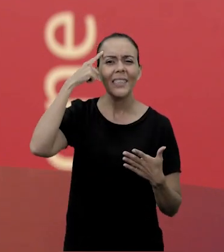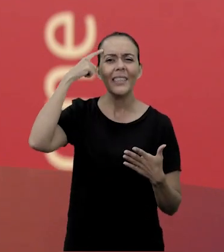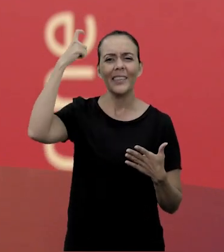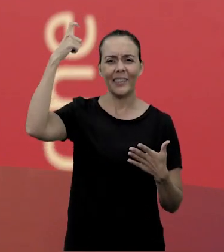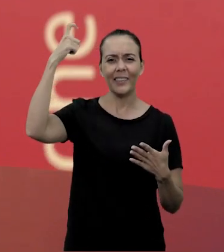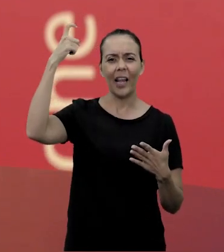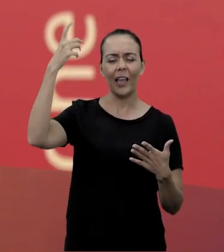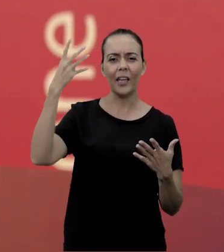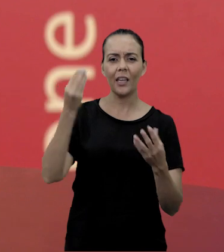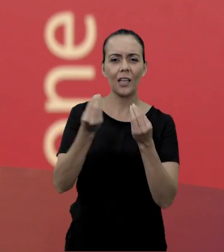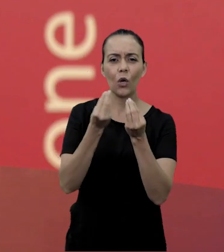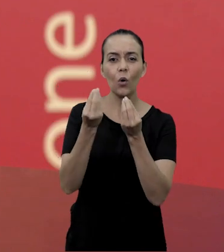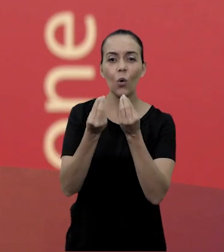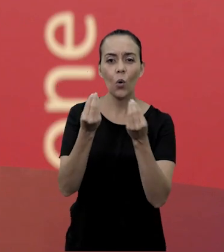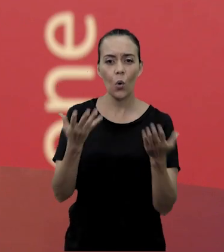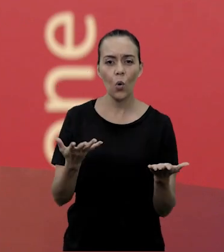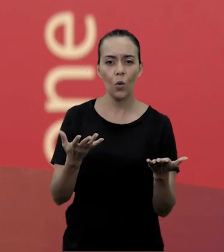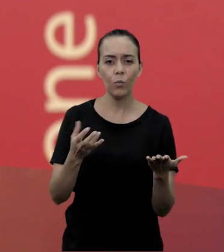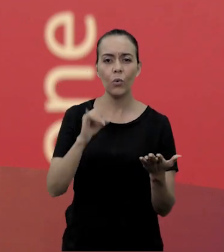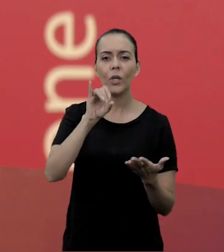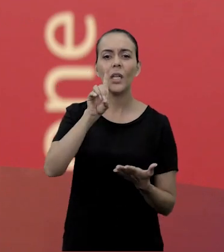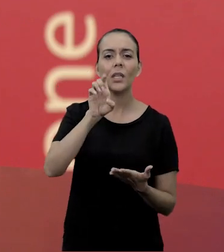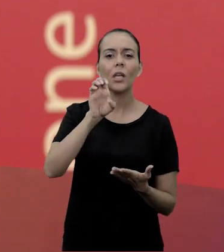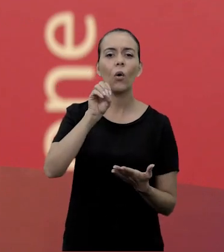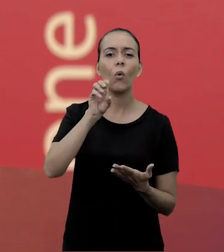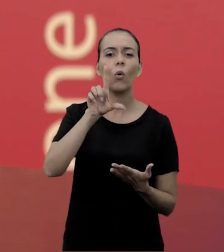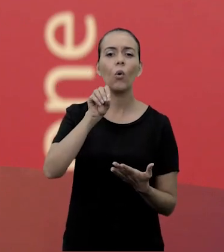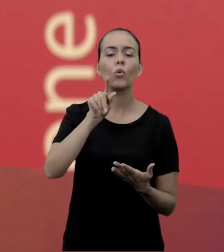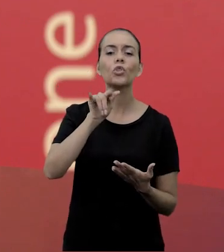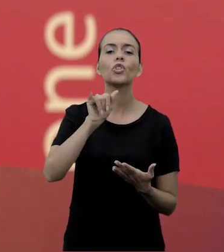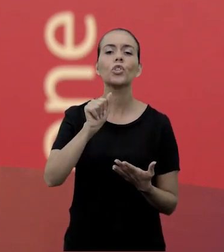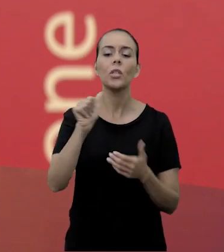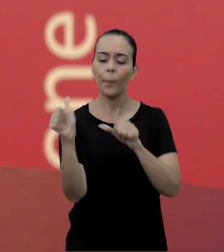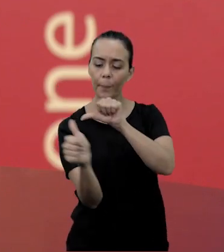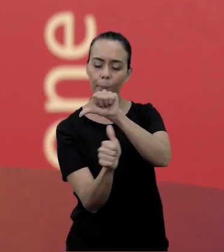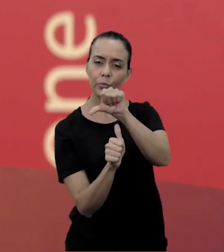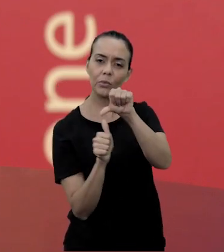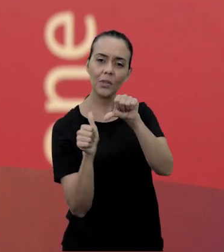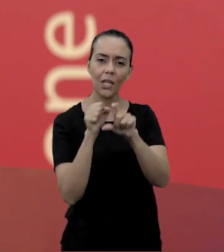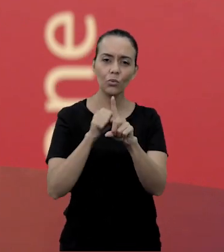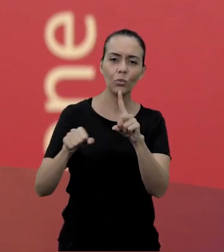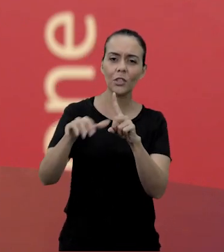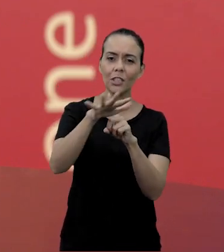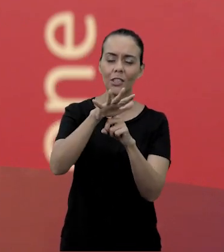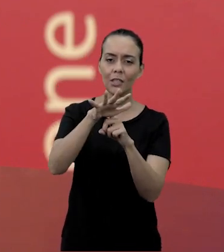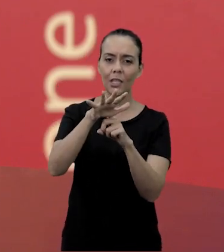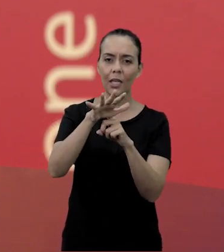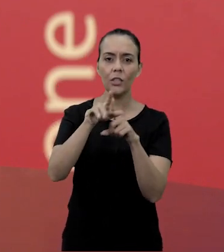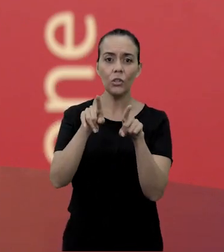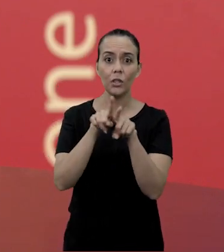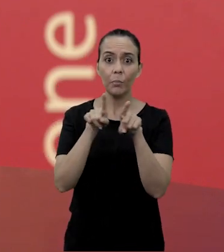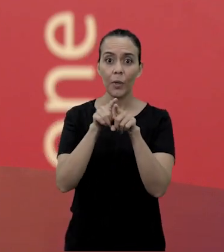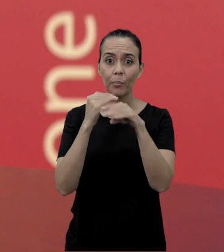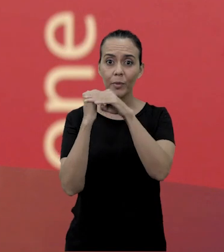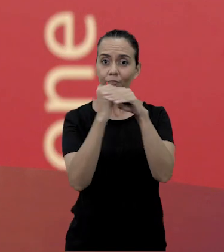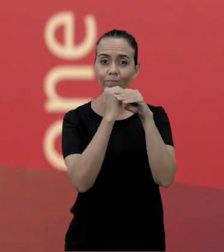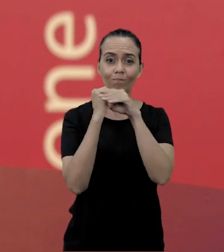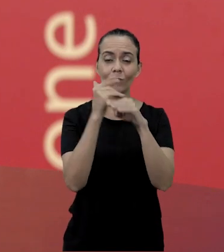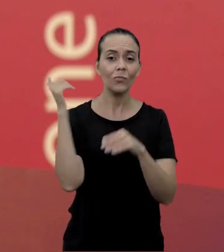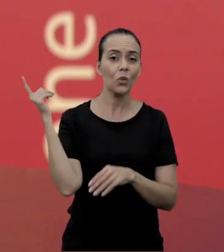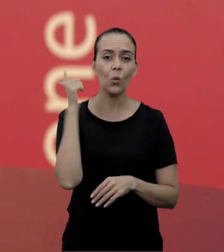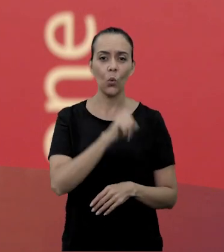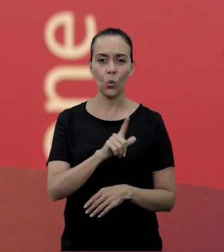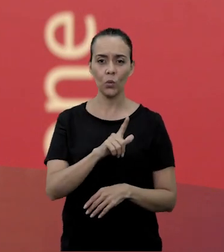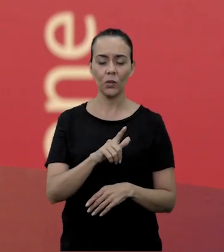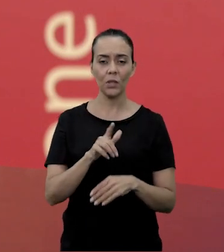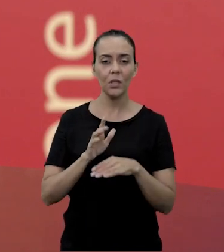ideologia para transformar a sociedade, para melhorar a sociedade, ou uma ideologia para manter o status quo, para se